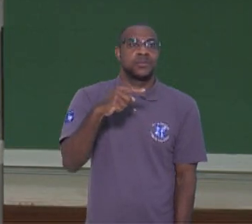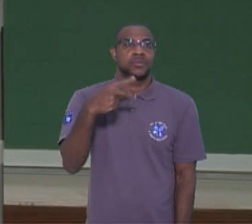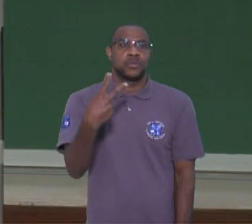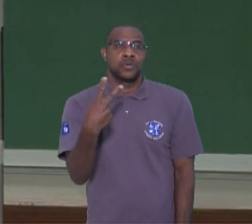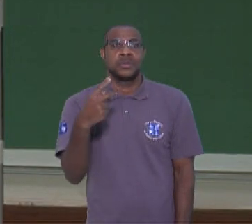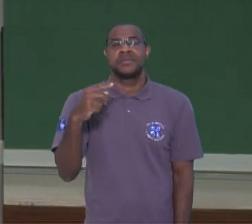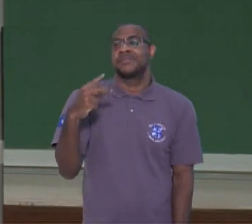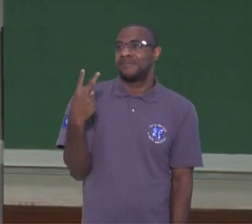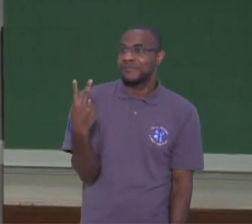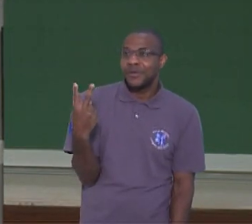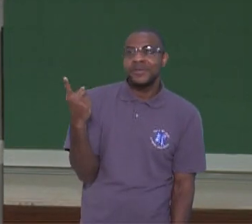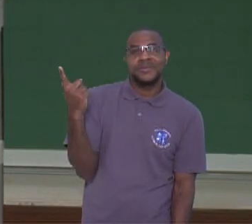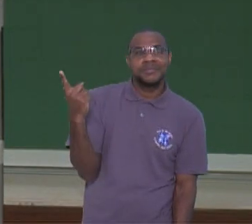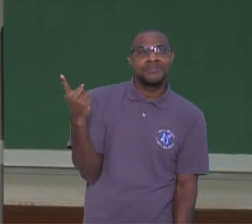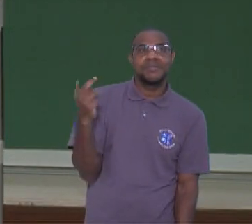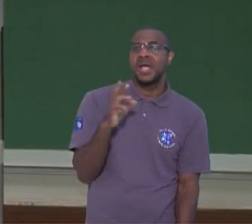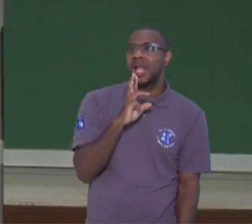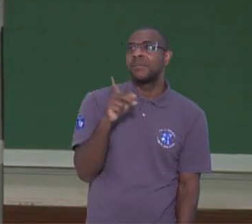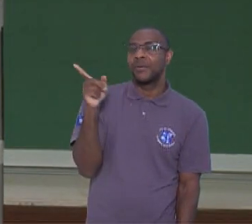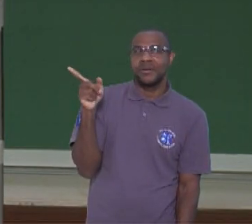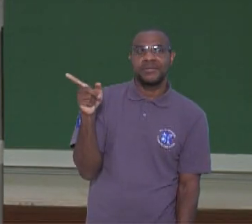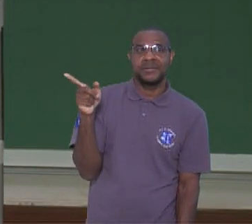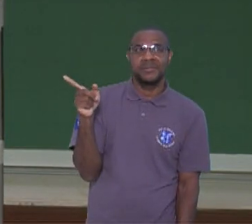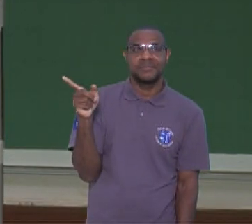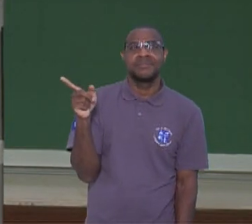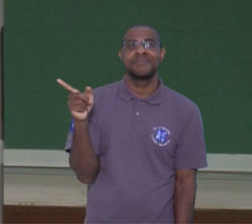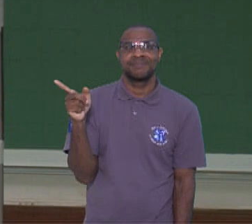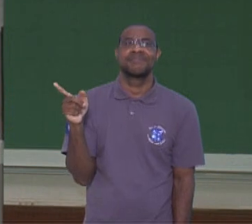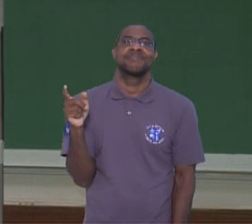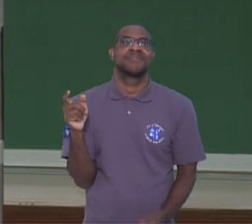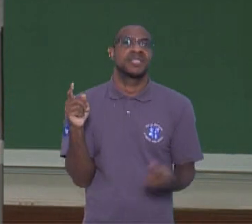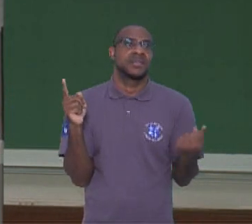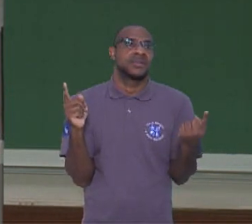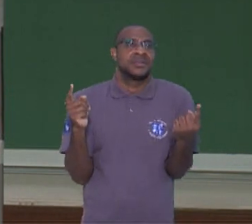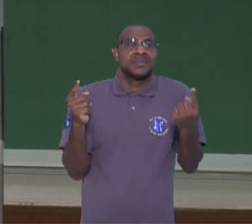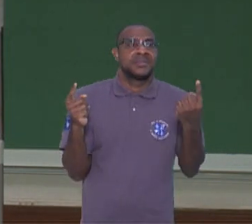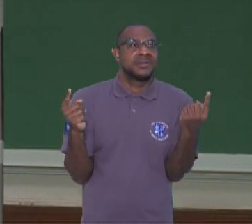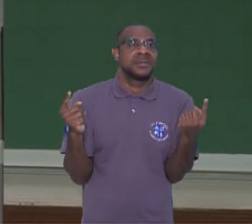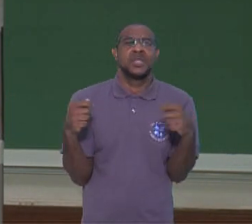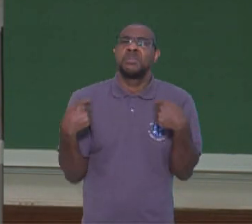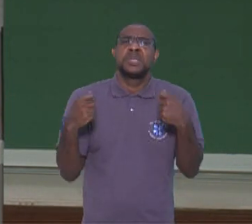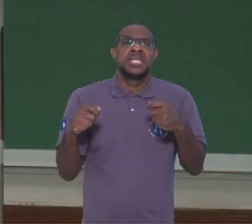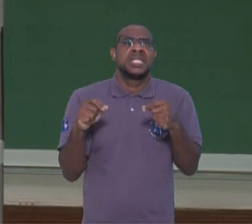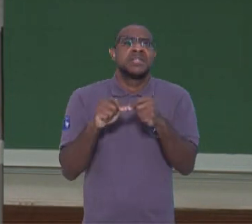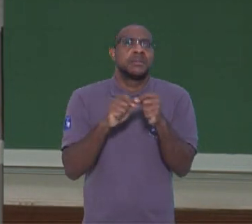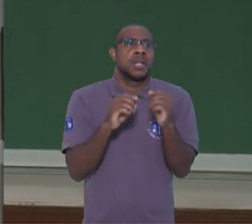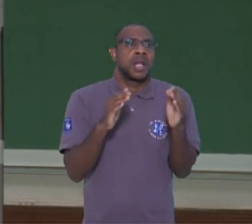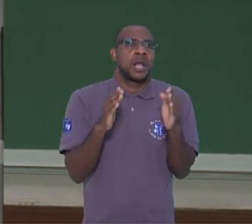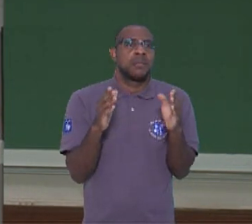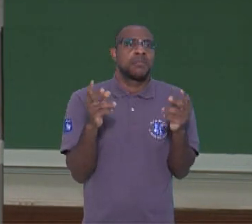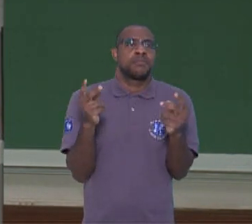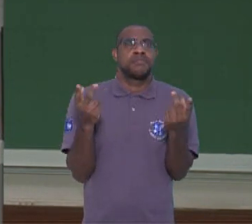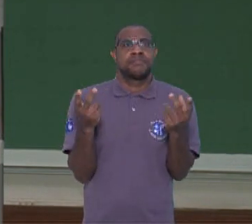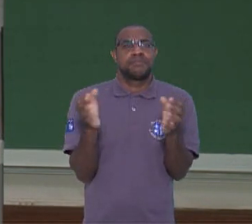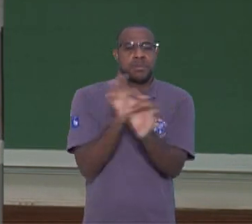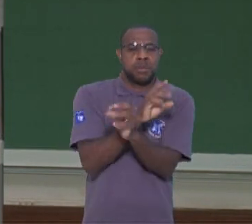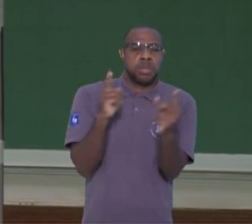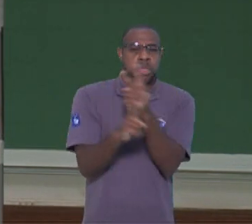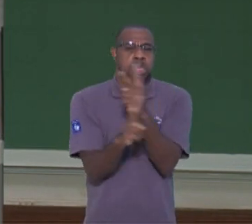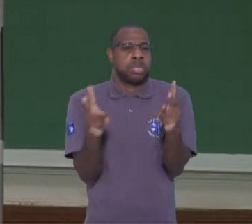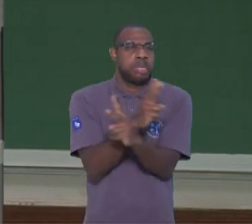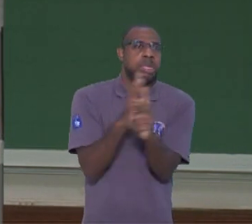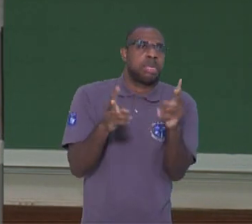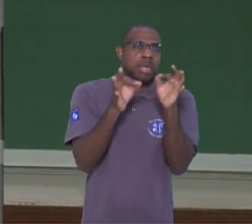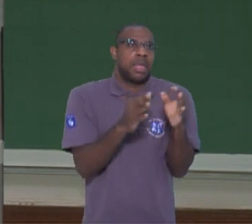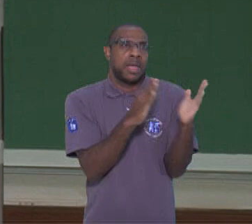Joe, né? Conjunto solução, menos 2 e 2. Não precisa estar nessa ordem aqui, menos 2, 2. Pode ser 2 e